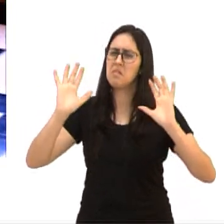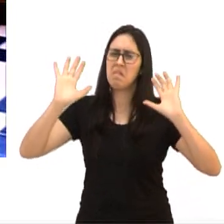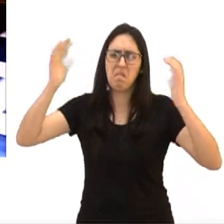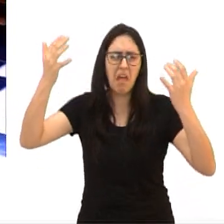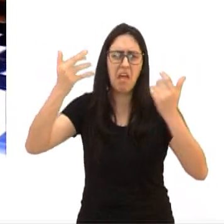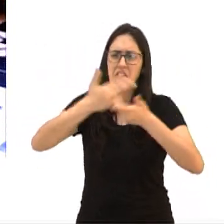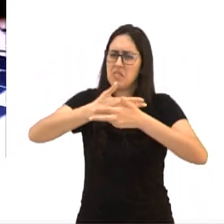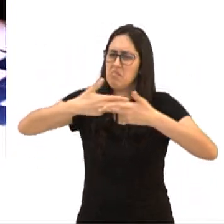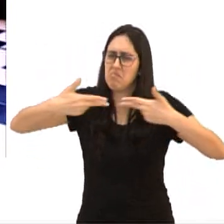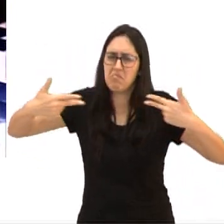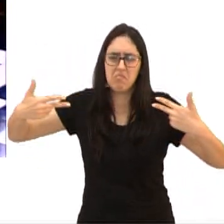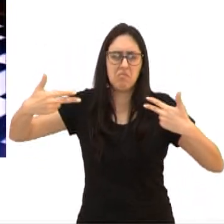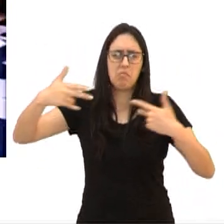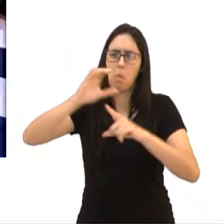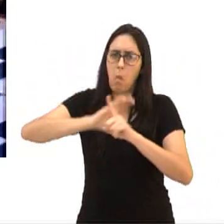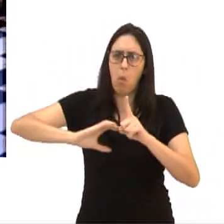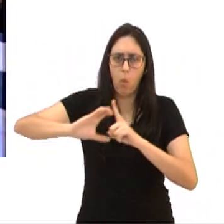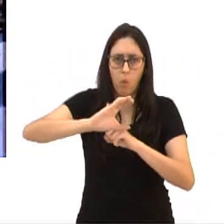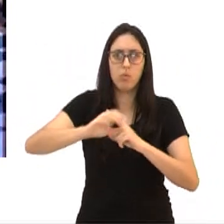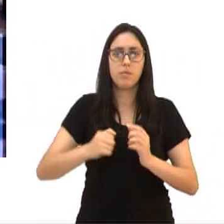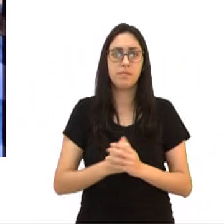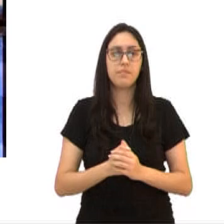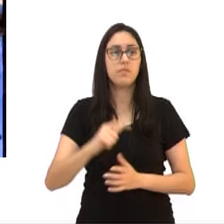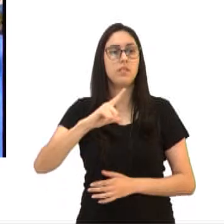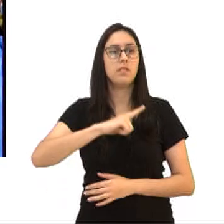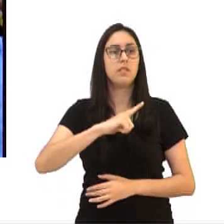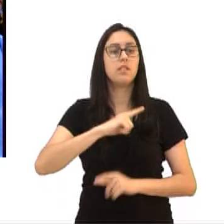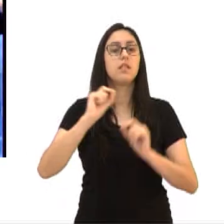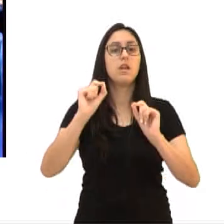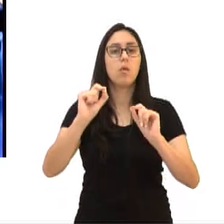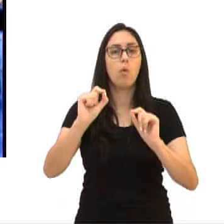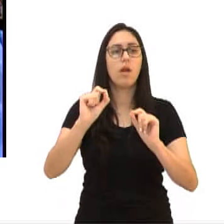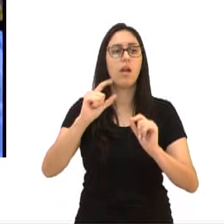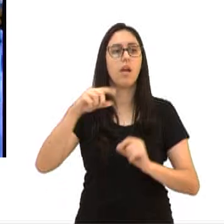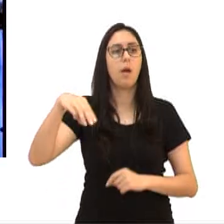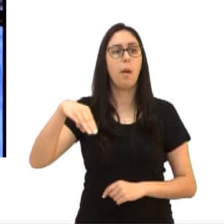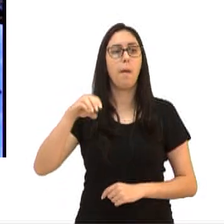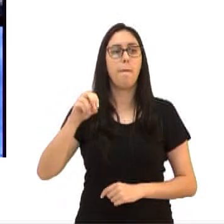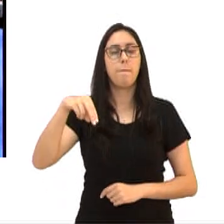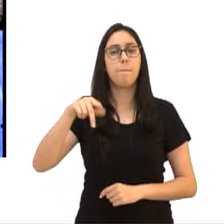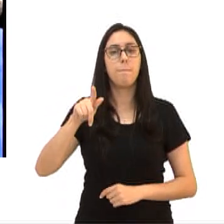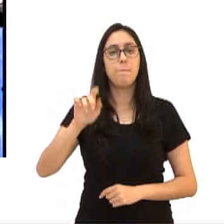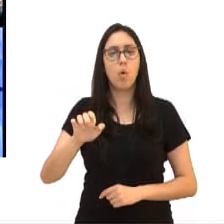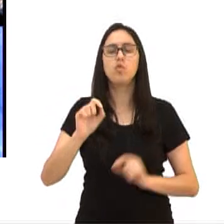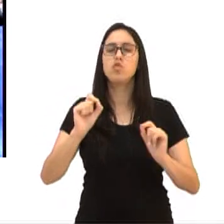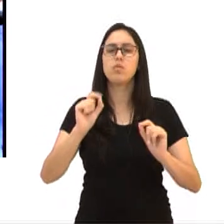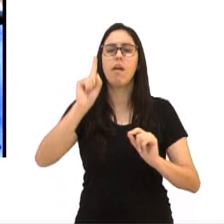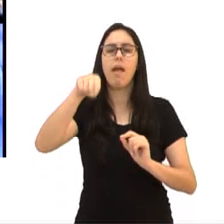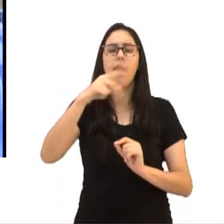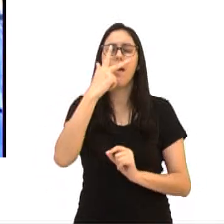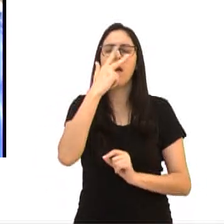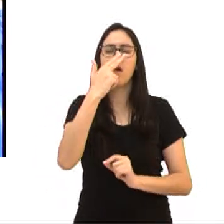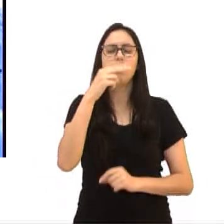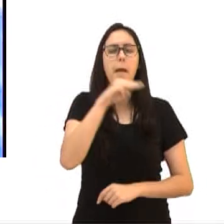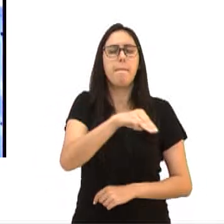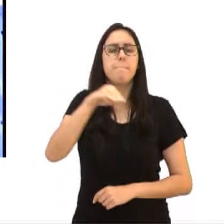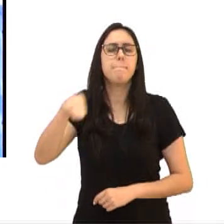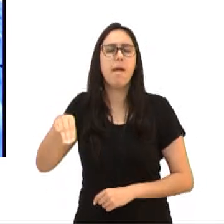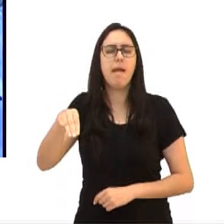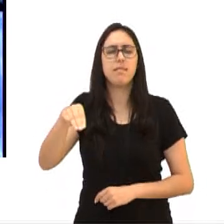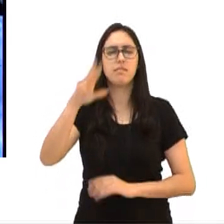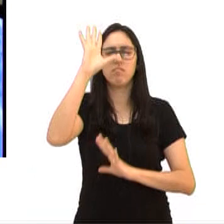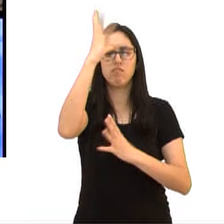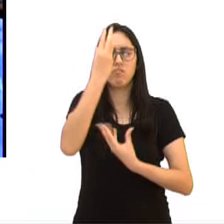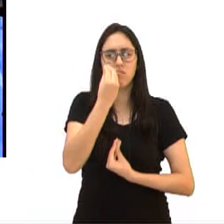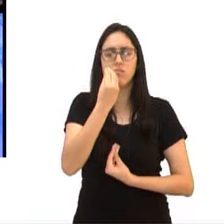festivais. Aqui temos uma murti, representação de nosso mestre espiritual, Srila Prabhupada,